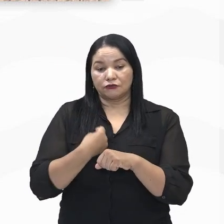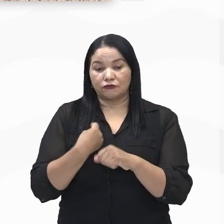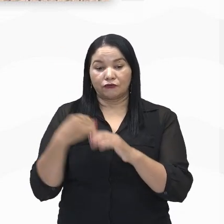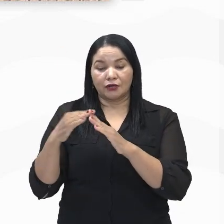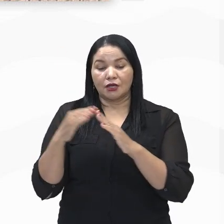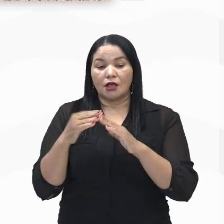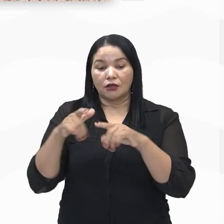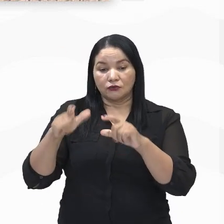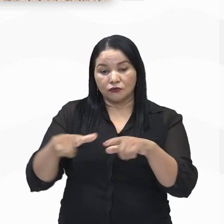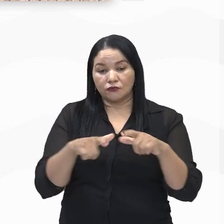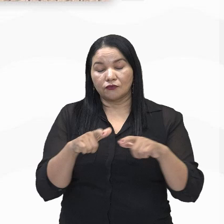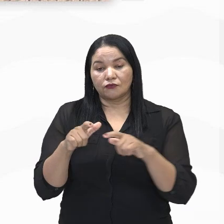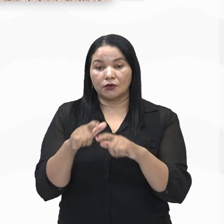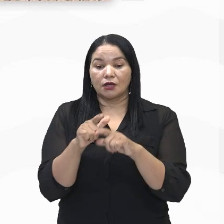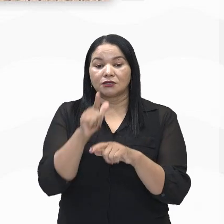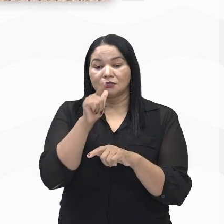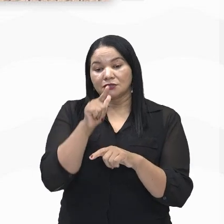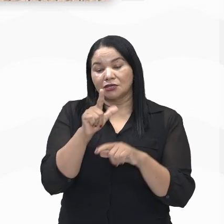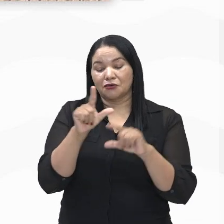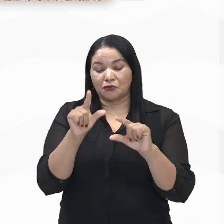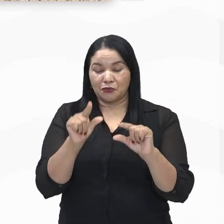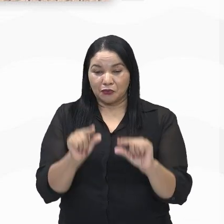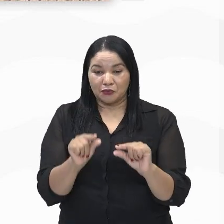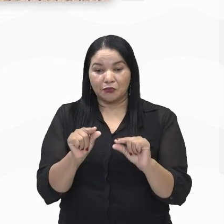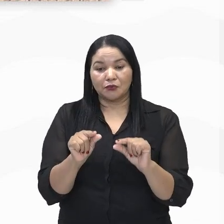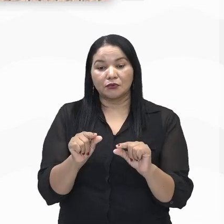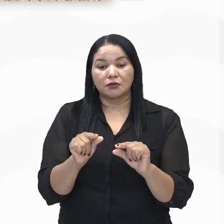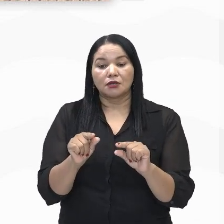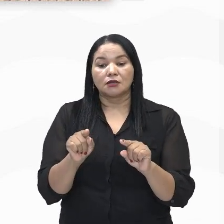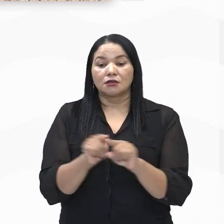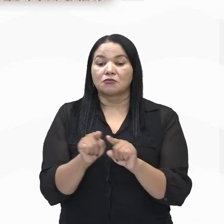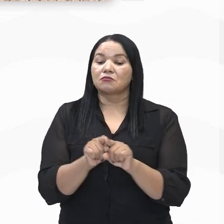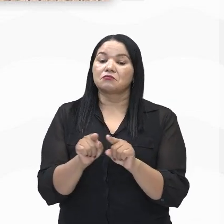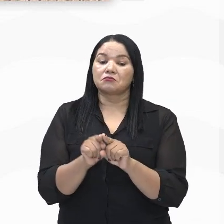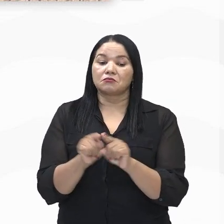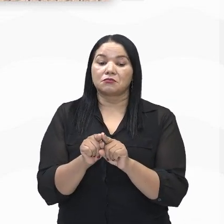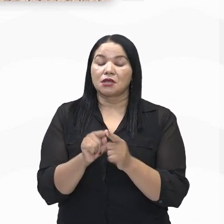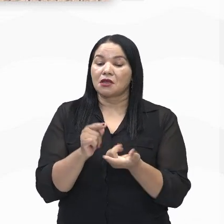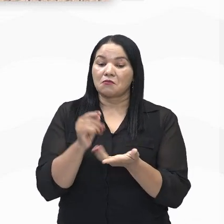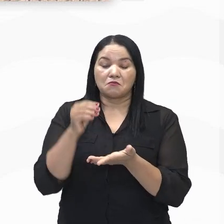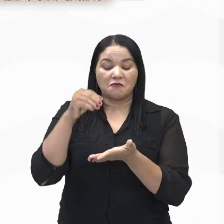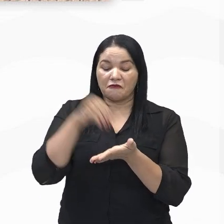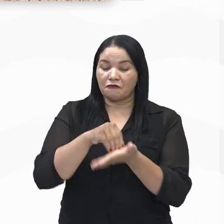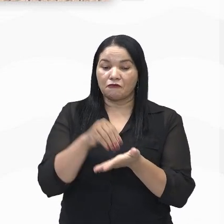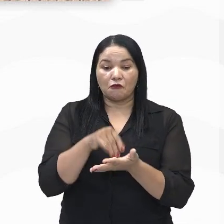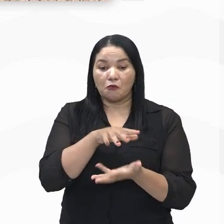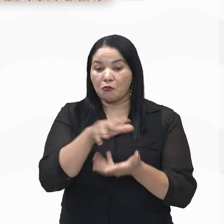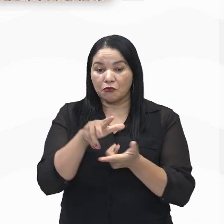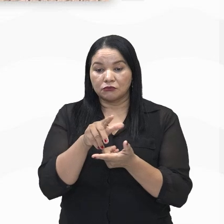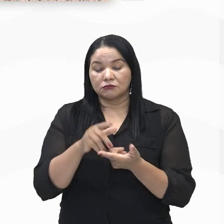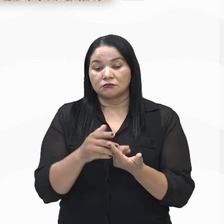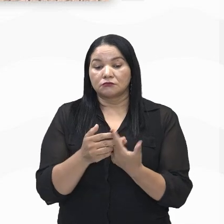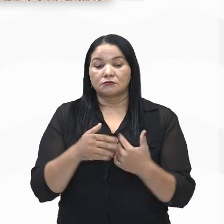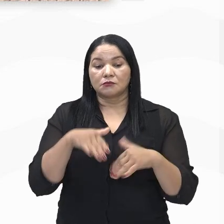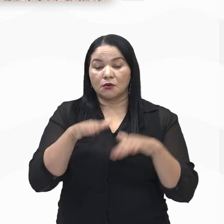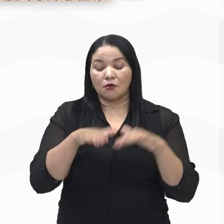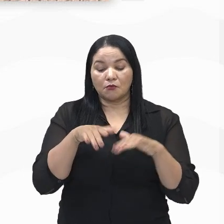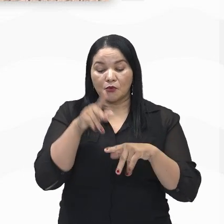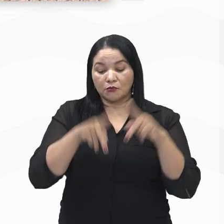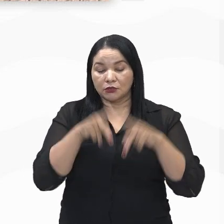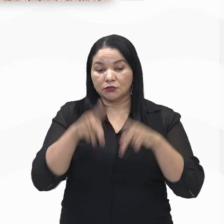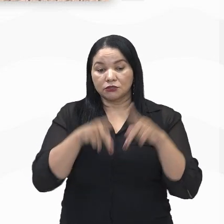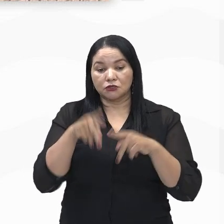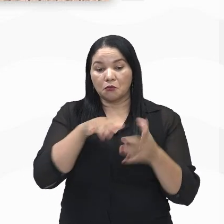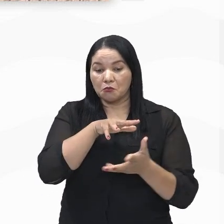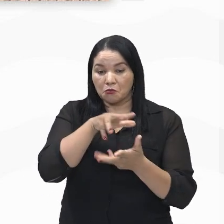regiões em situações de escassez total de água. E quase metade da população mundial